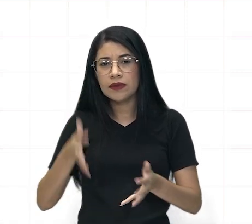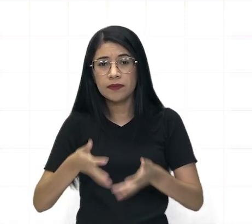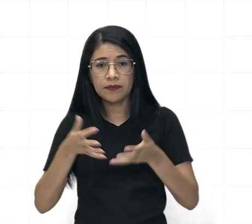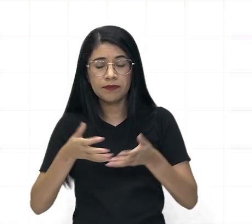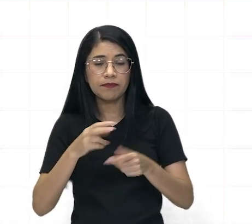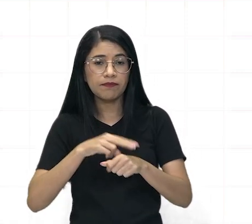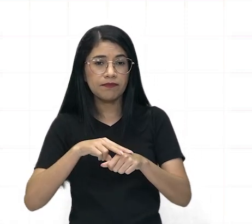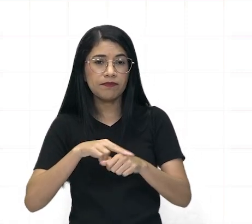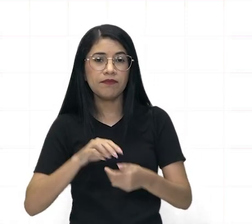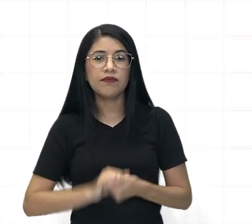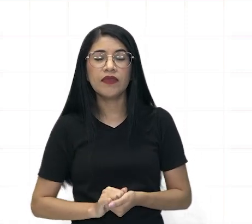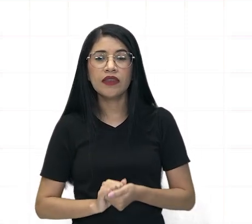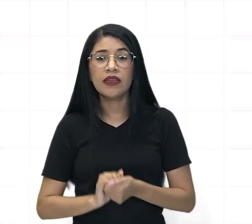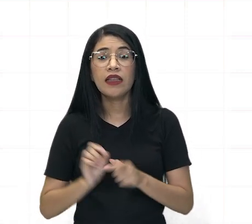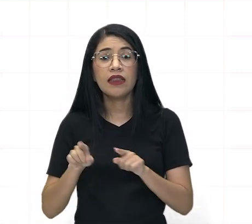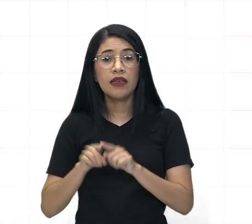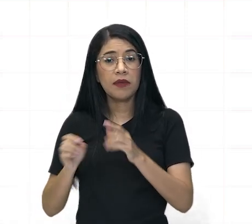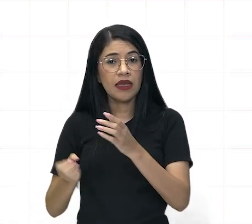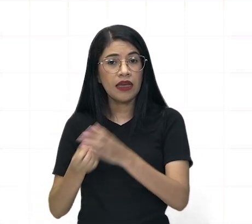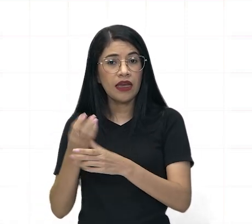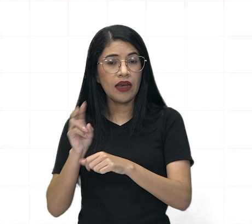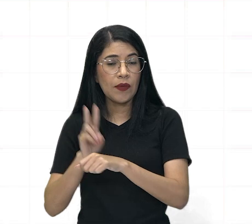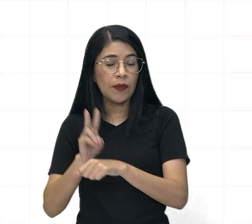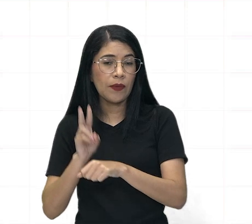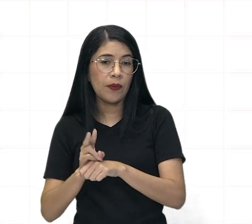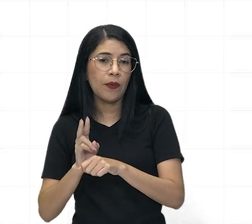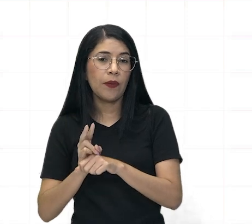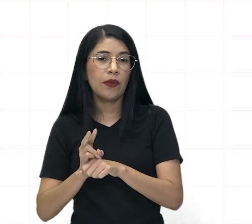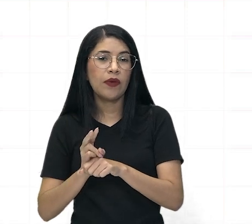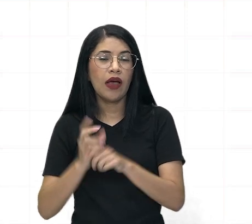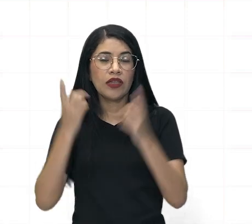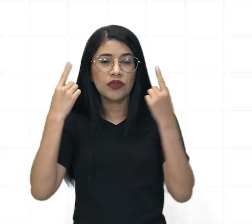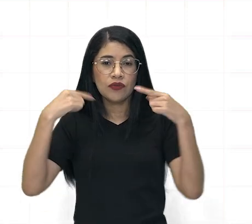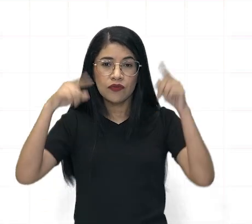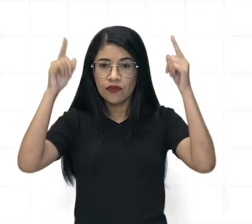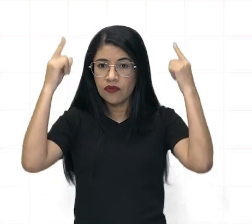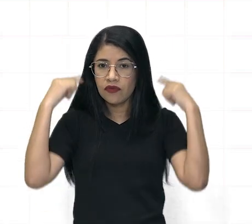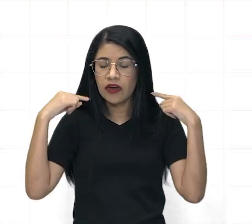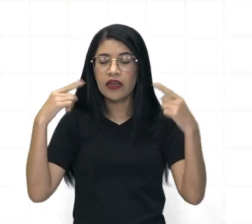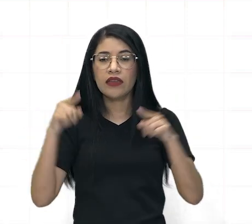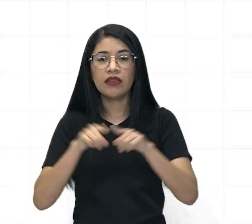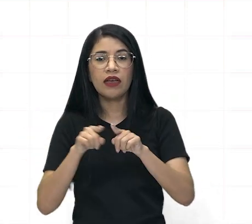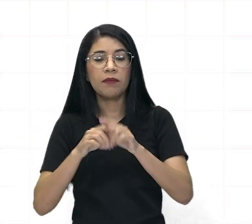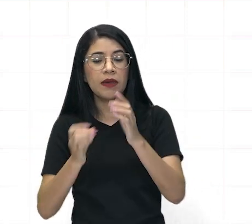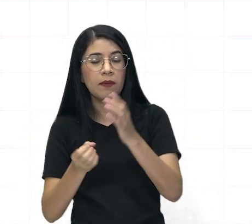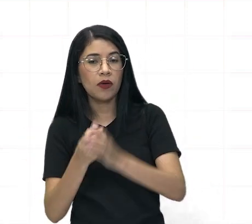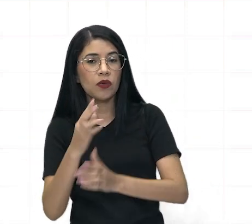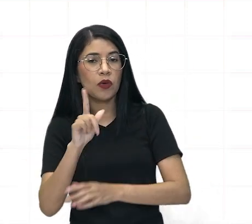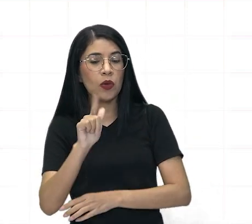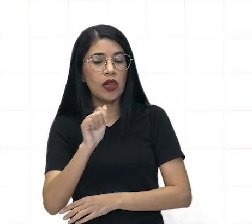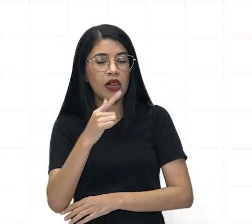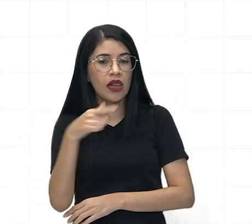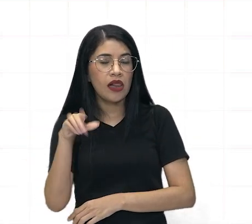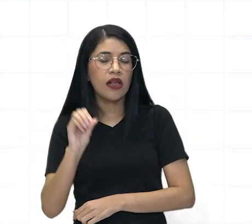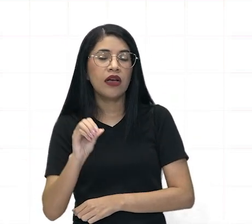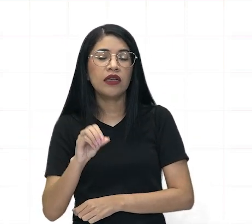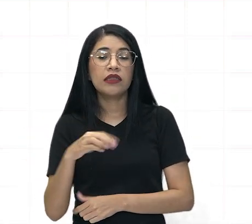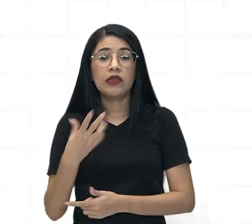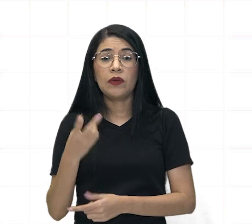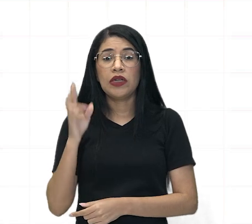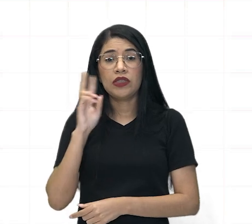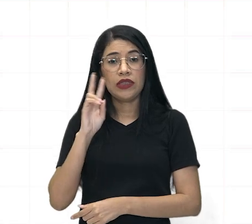indústria de criação de ovelhas e a produção de lã, ok? Lembrando ali que a lã que a gente utiliza, principalmente nos